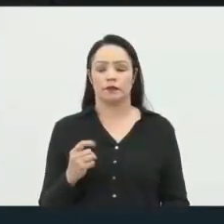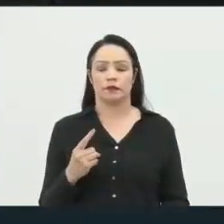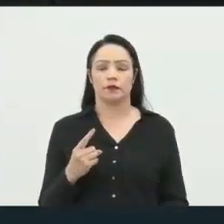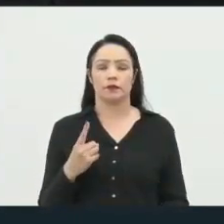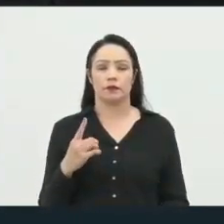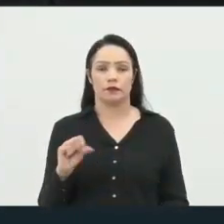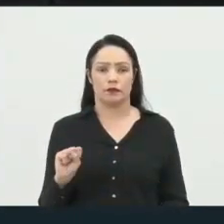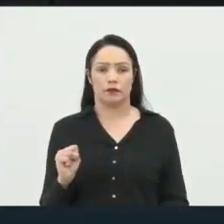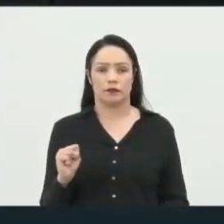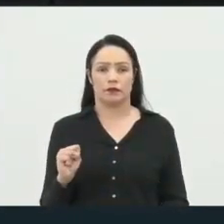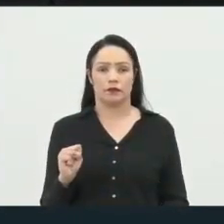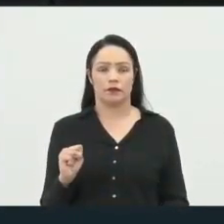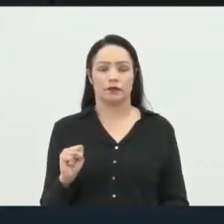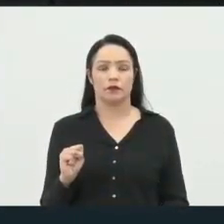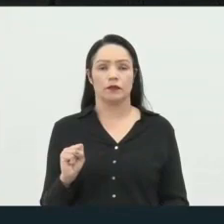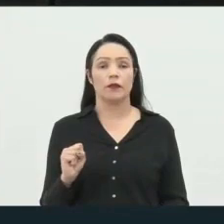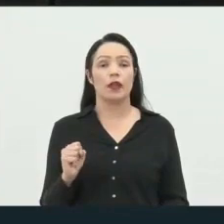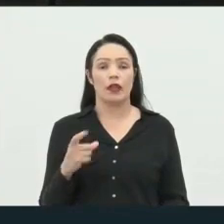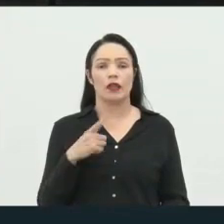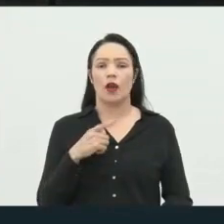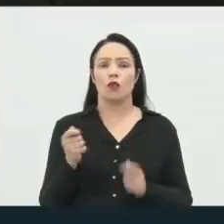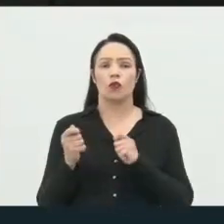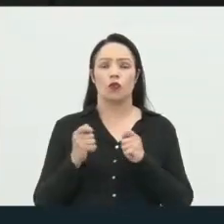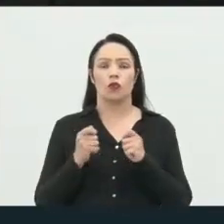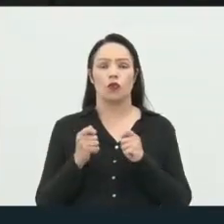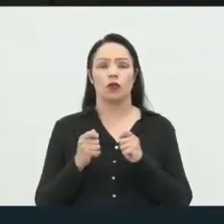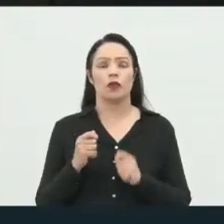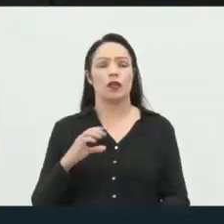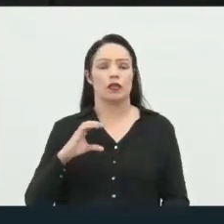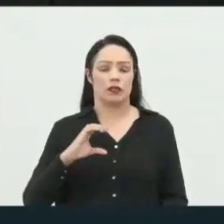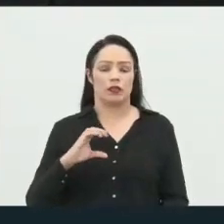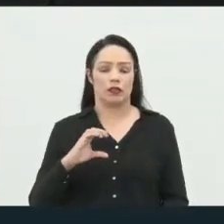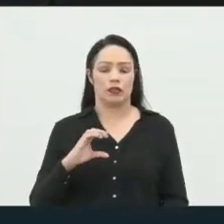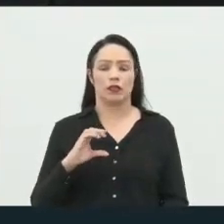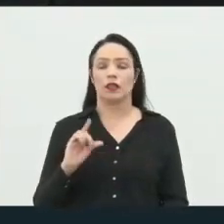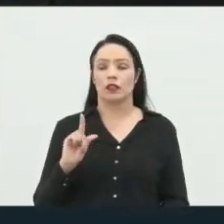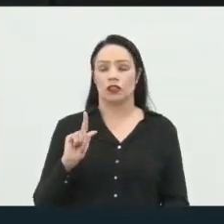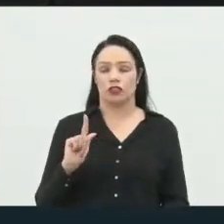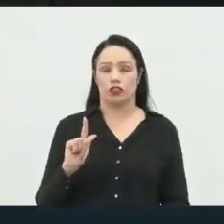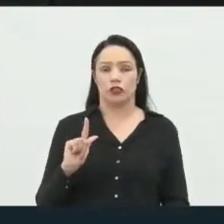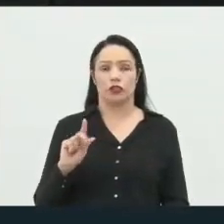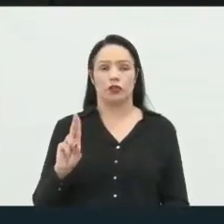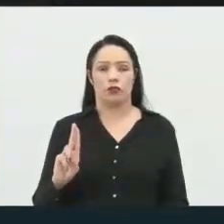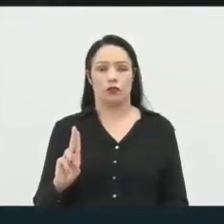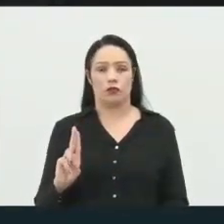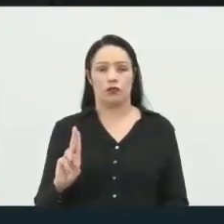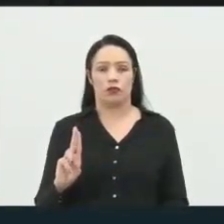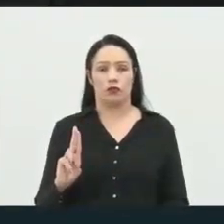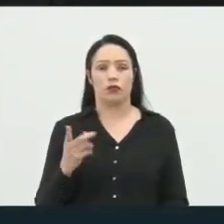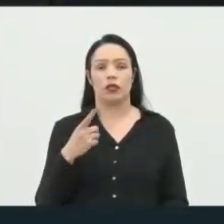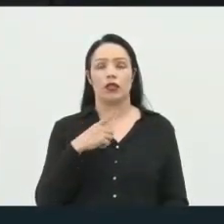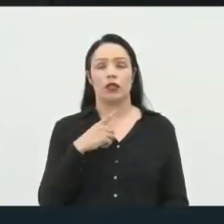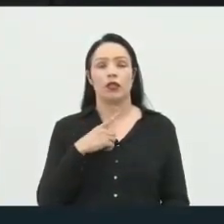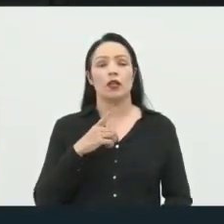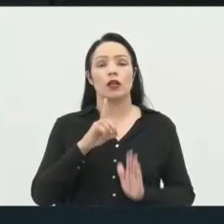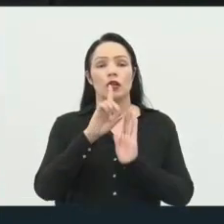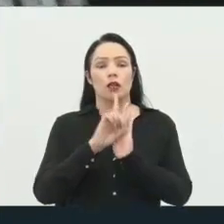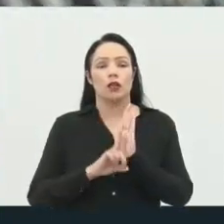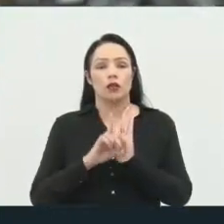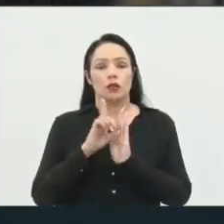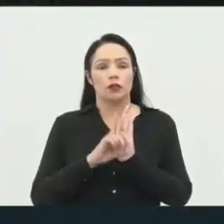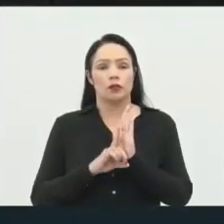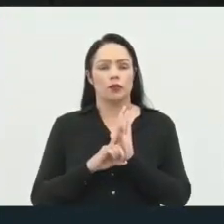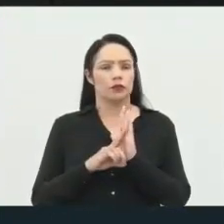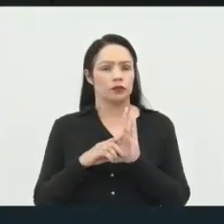Controladoria Geral da União agora soltou um documento de